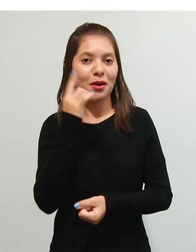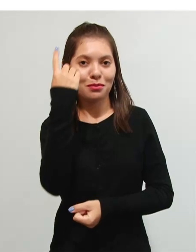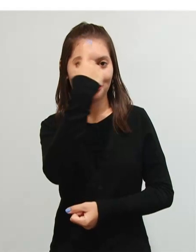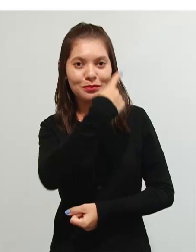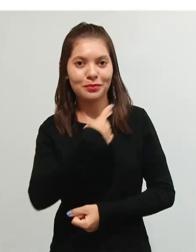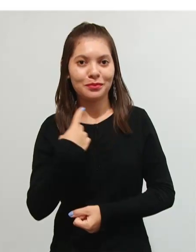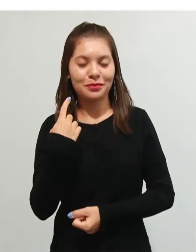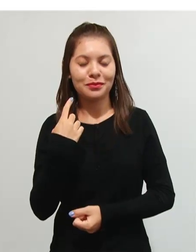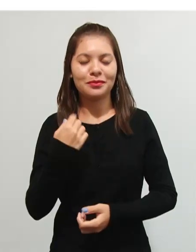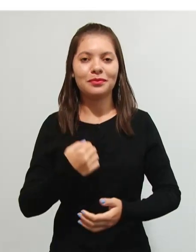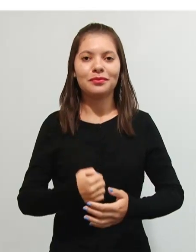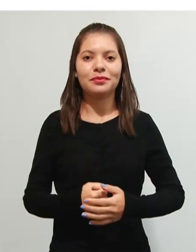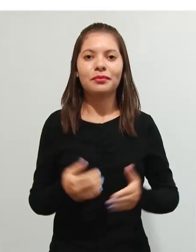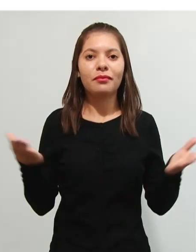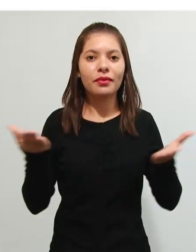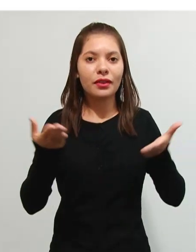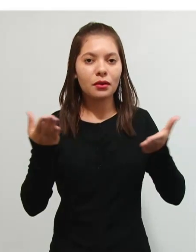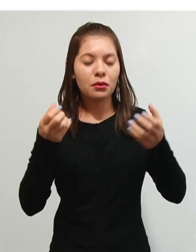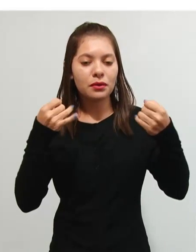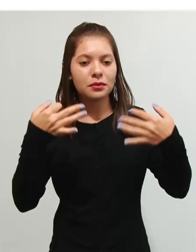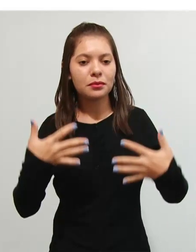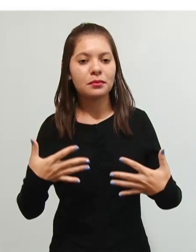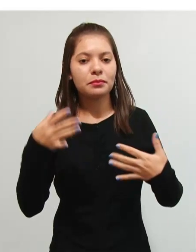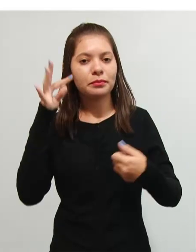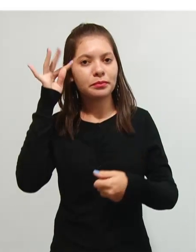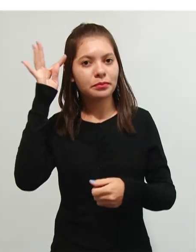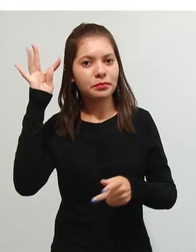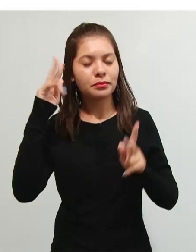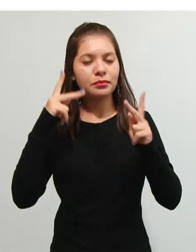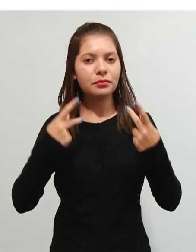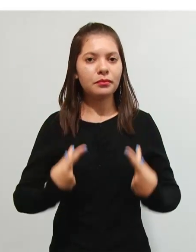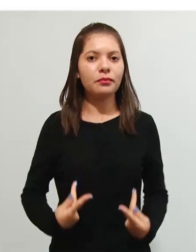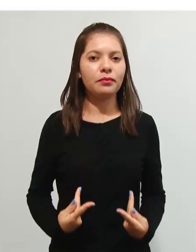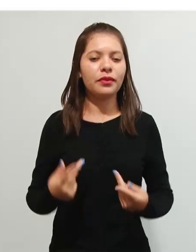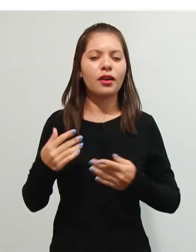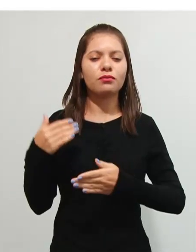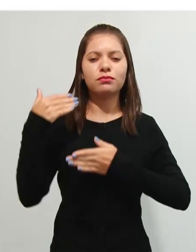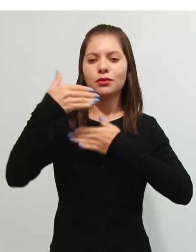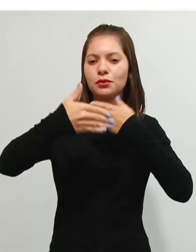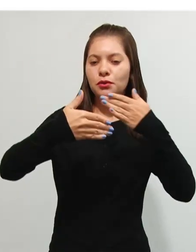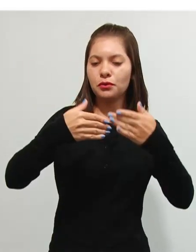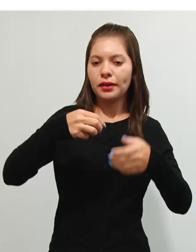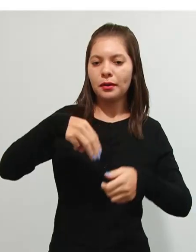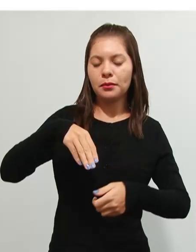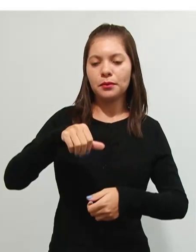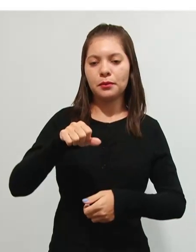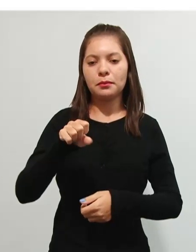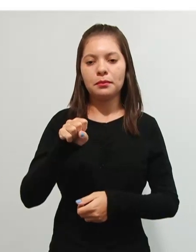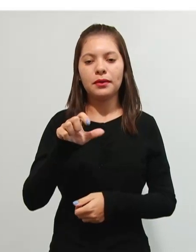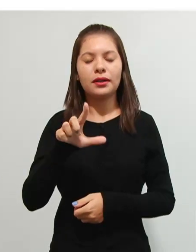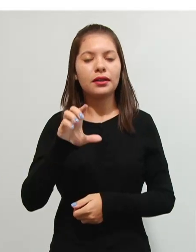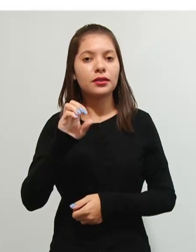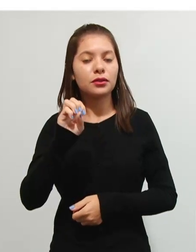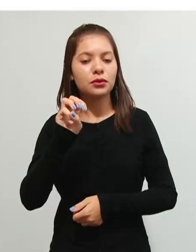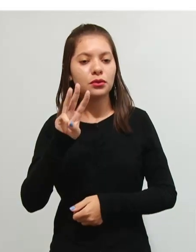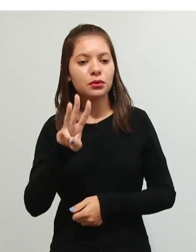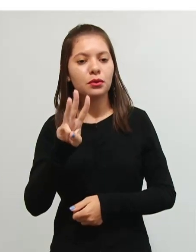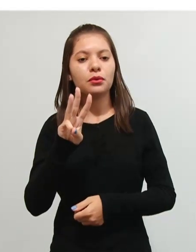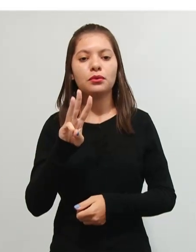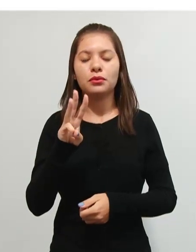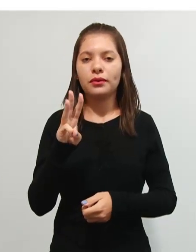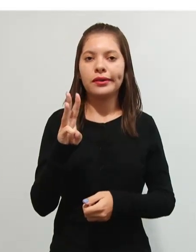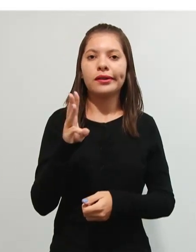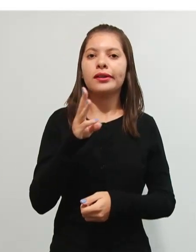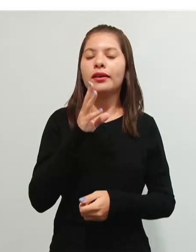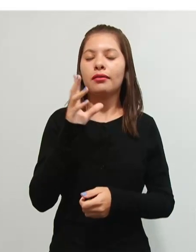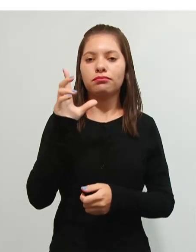né? E agora falando das teorias humanistas. Foram desenvolvidas por Maslow e Rogers, que vocês já viram